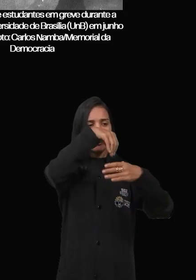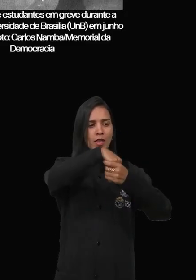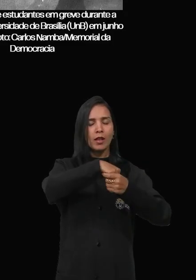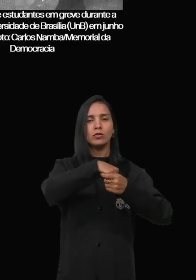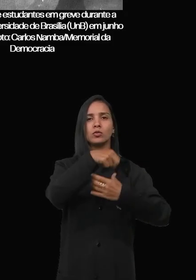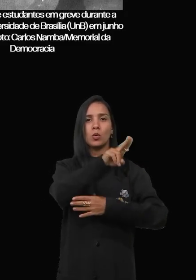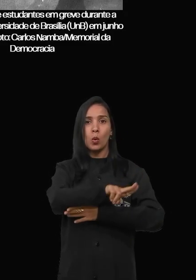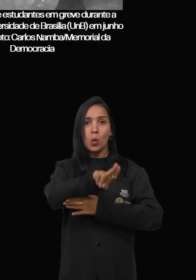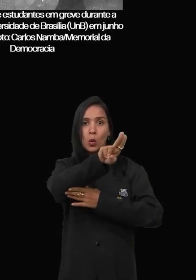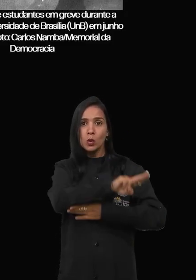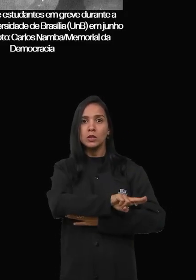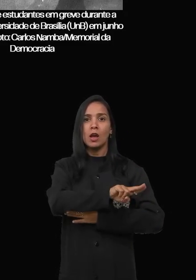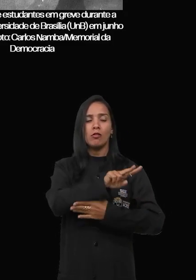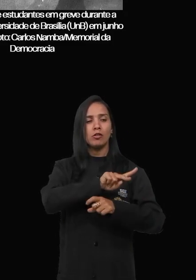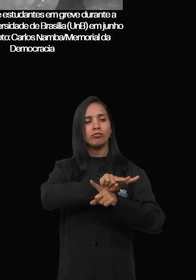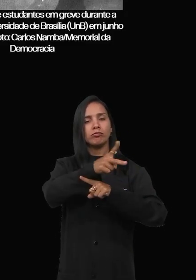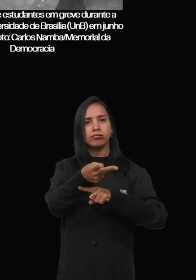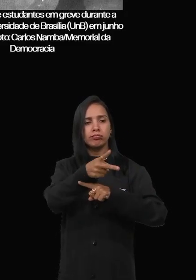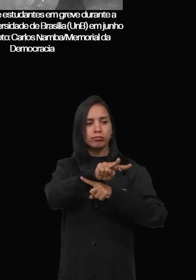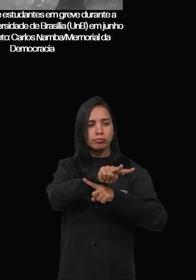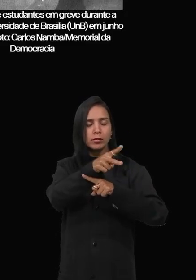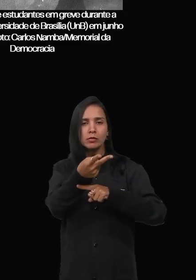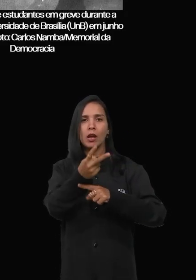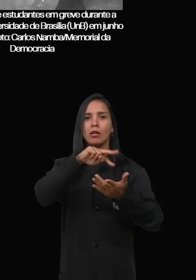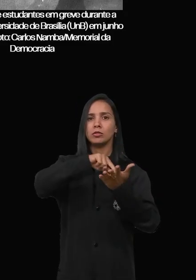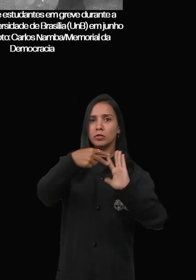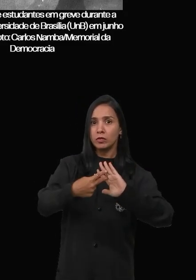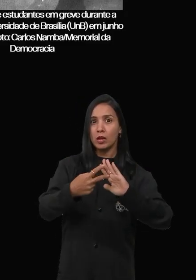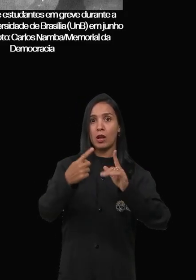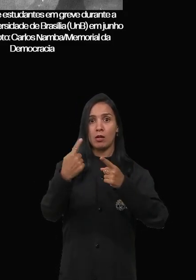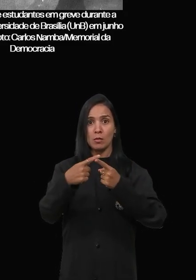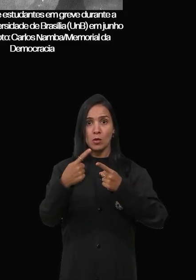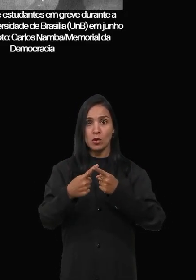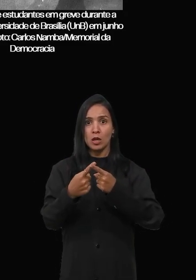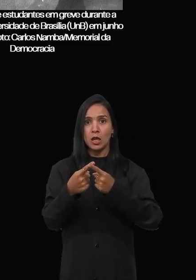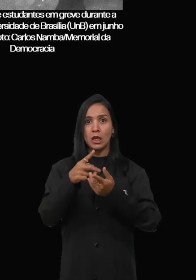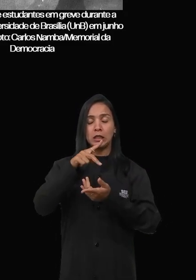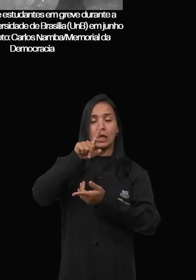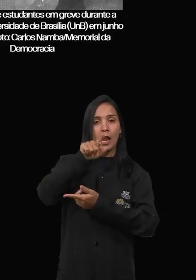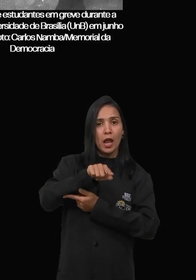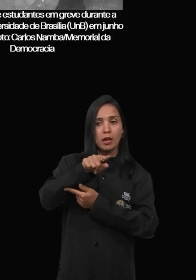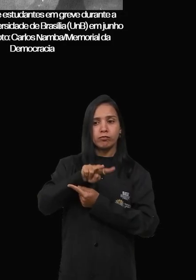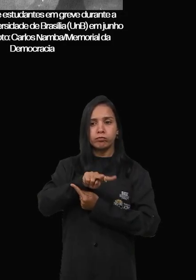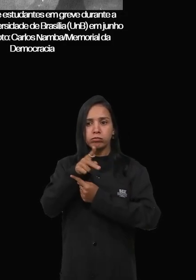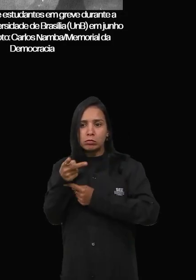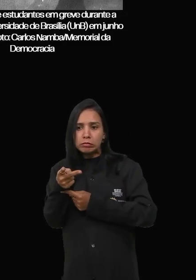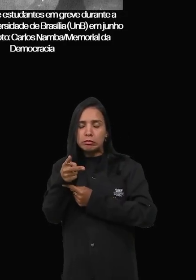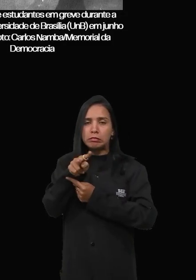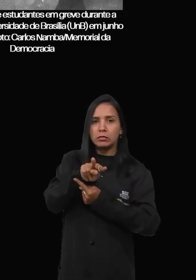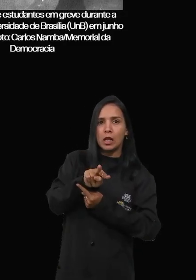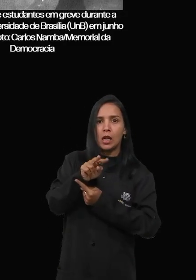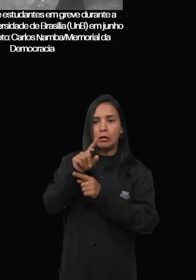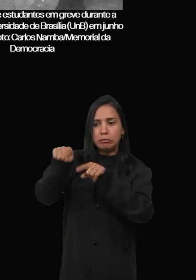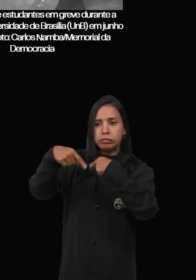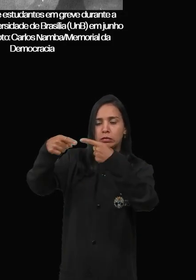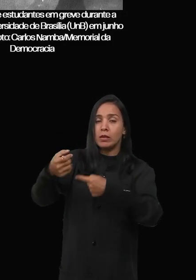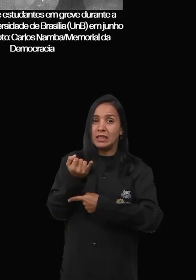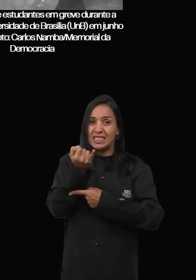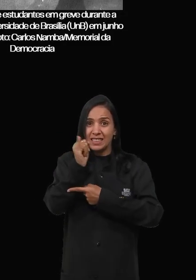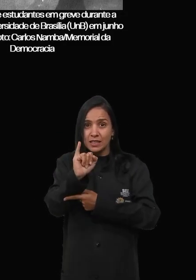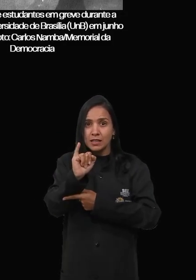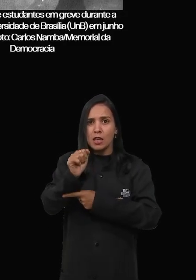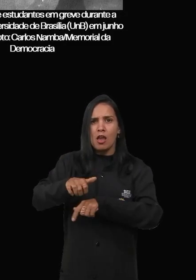a ambiguidade para poder driblar a repressão. Quem falava nessa época correria o risco de ser morto, de